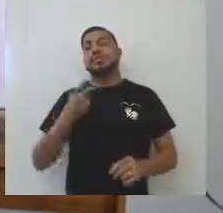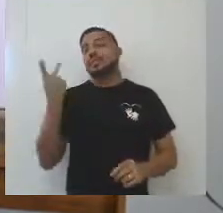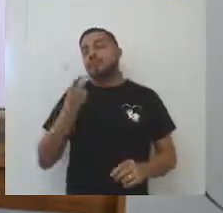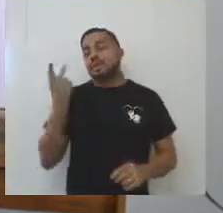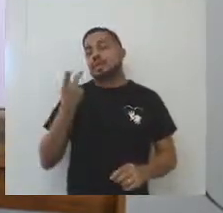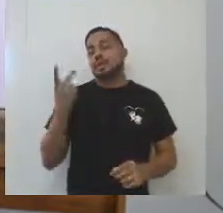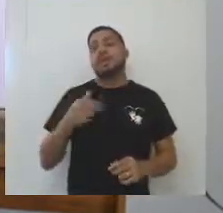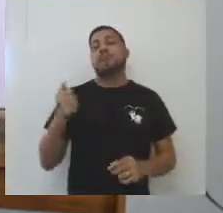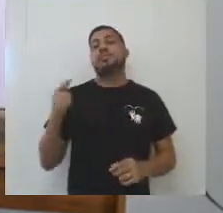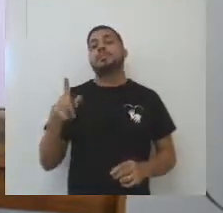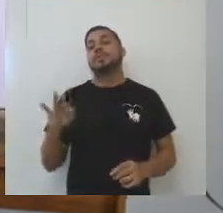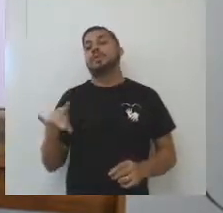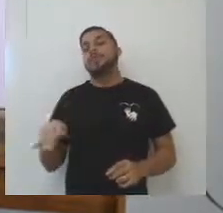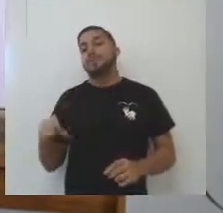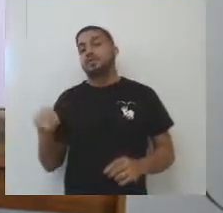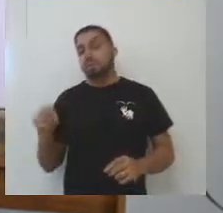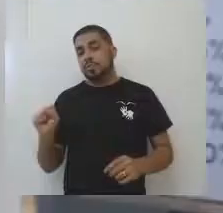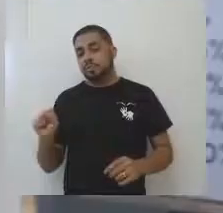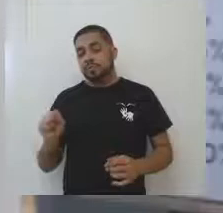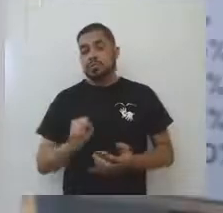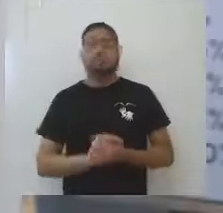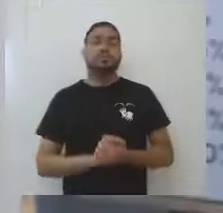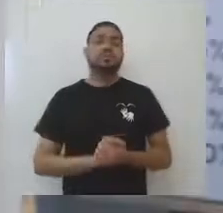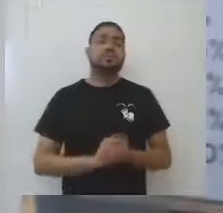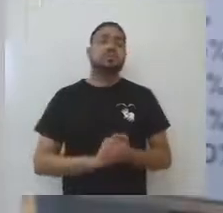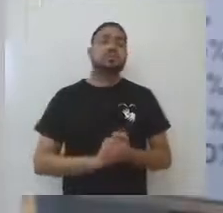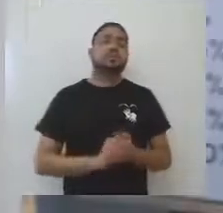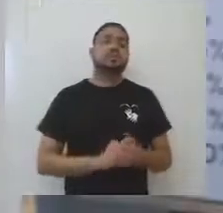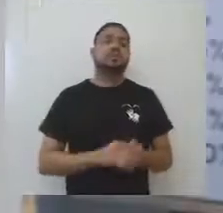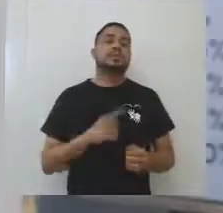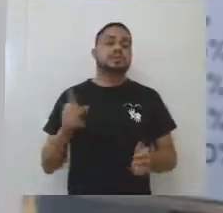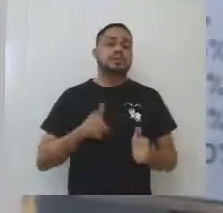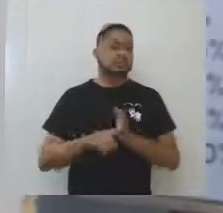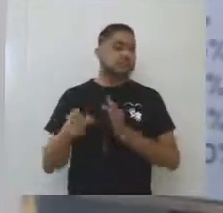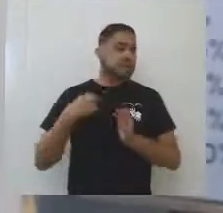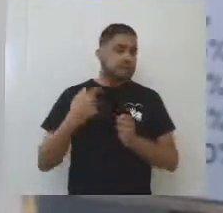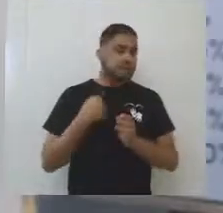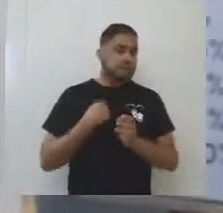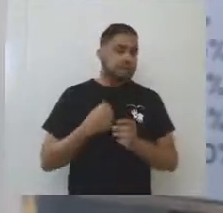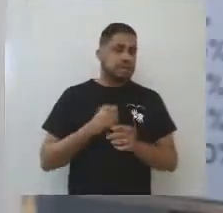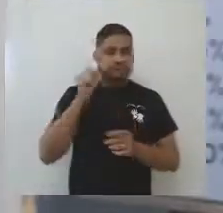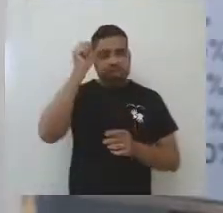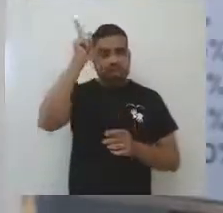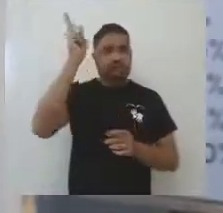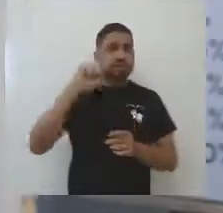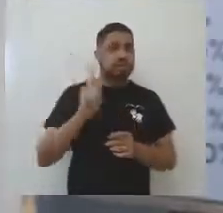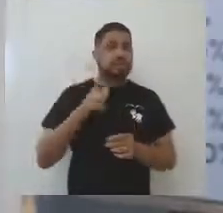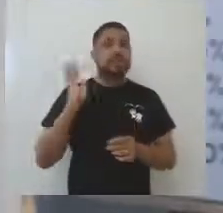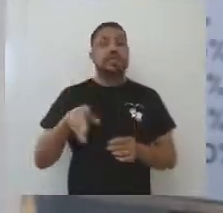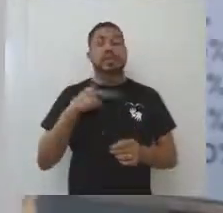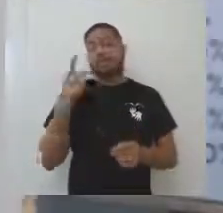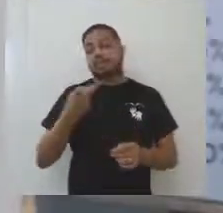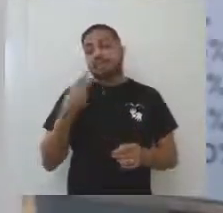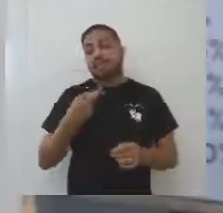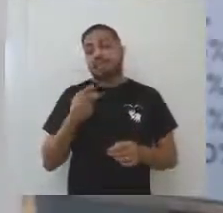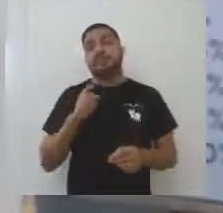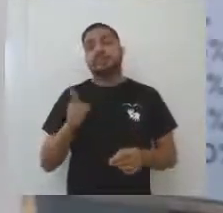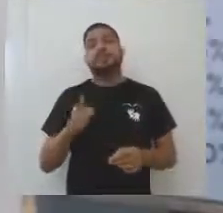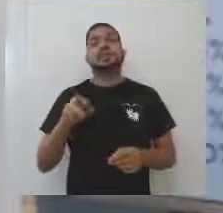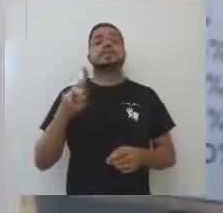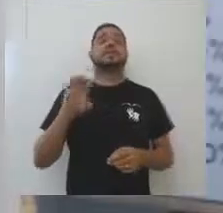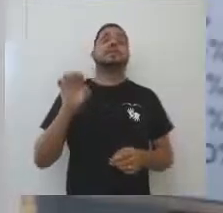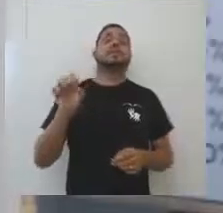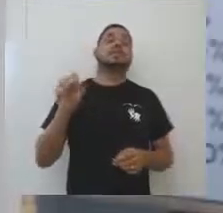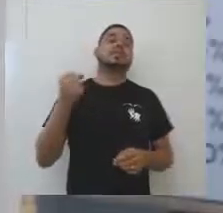do albinismo. Aí vê o que é que acontece. A questão, não sou eu que estou inventando, tá? A questão já disse que o albinismo é